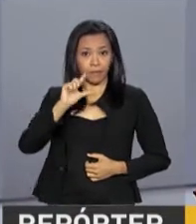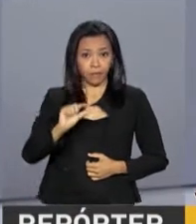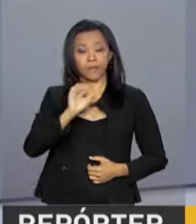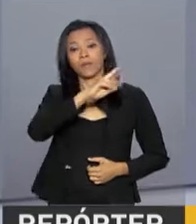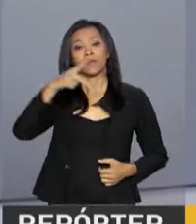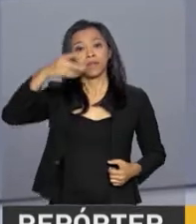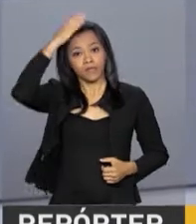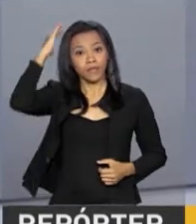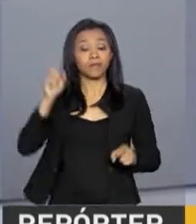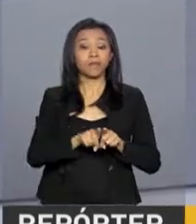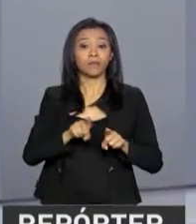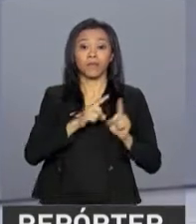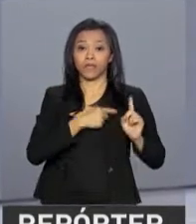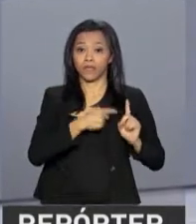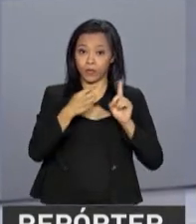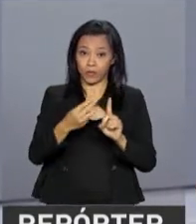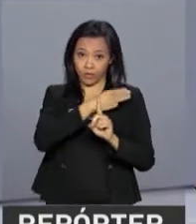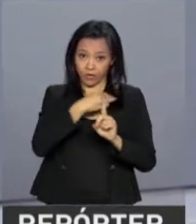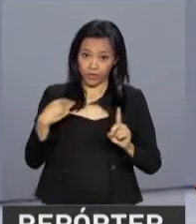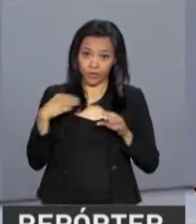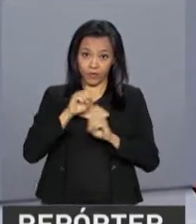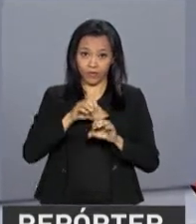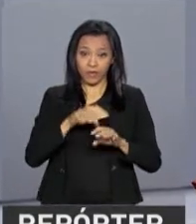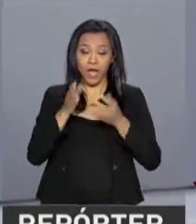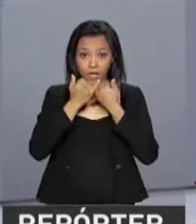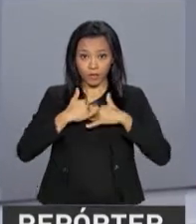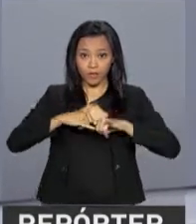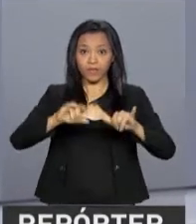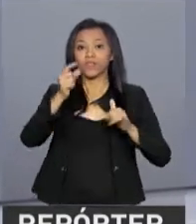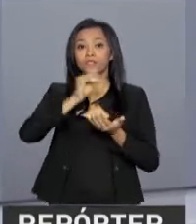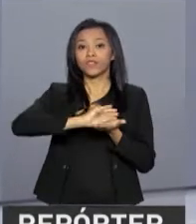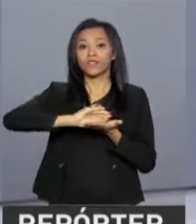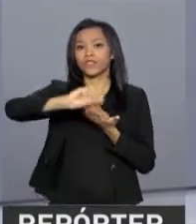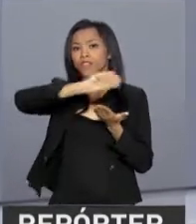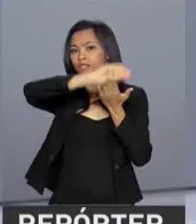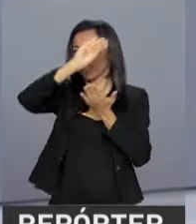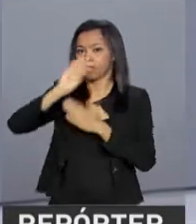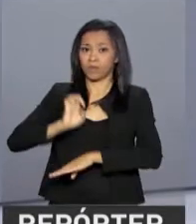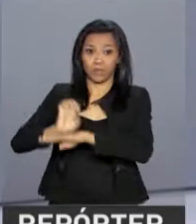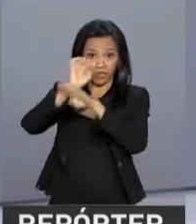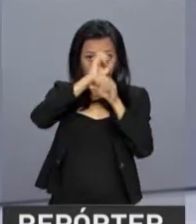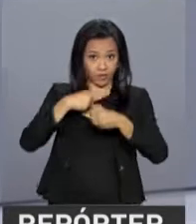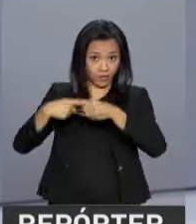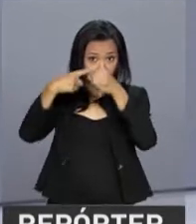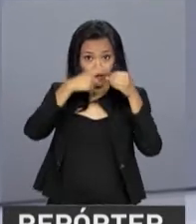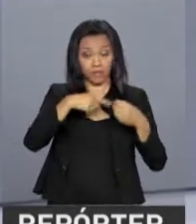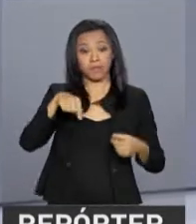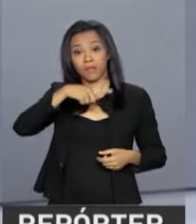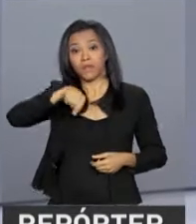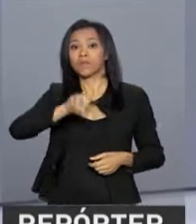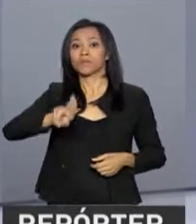da educação mendonça filho anunciam a liberação de recursos para estados e municípios aplicarem no programa mais